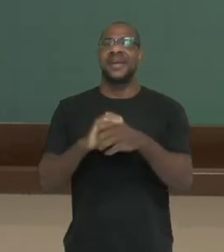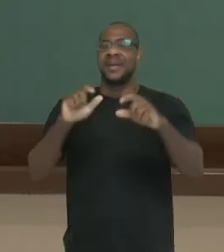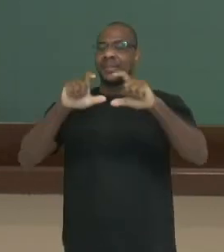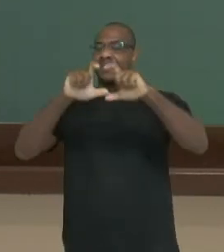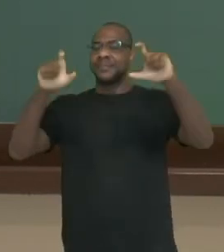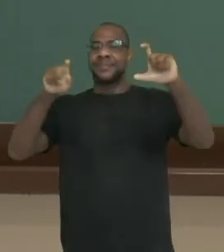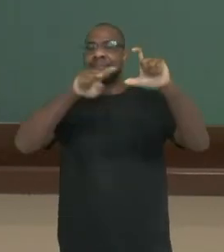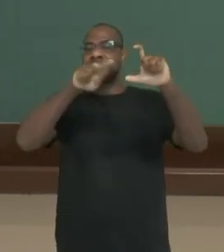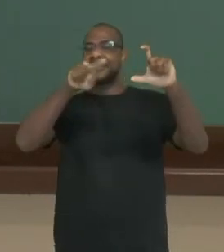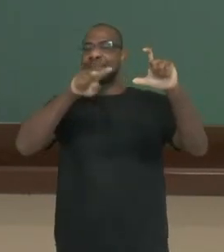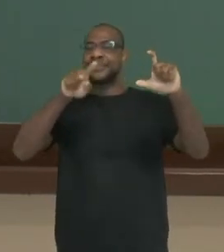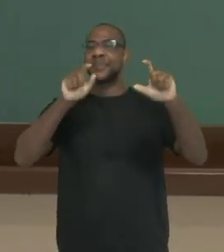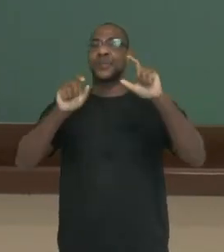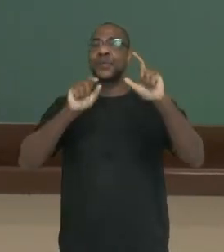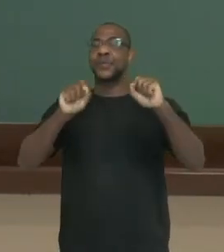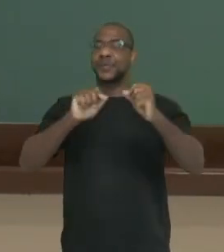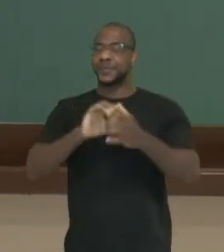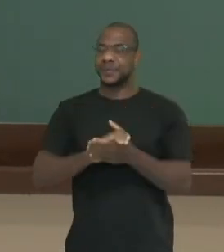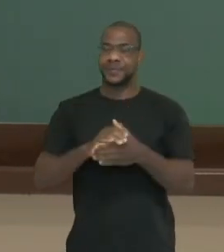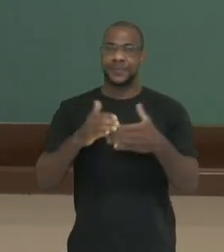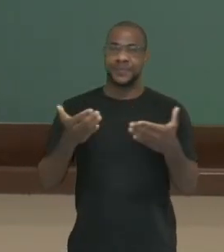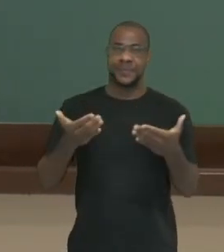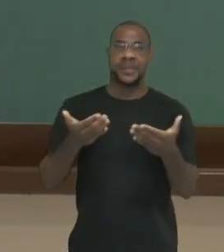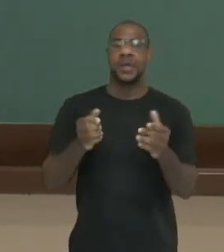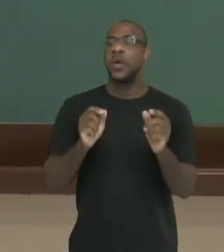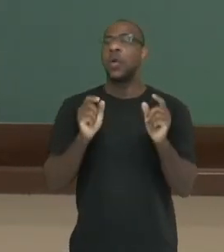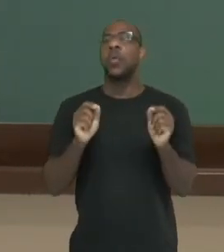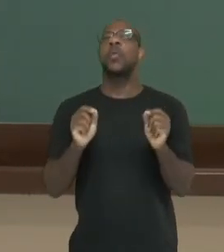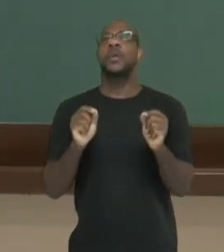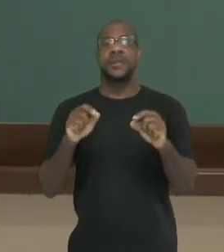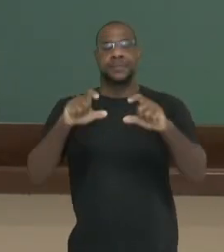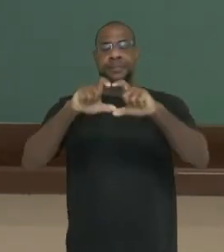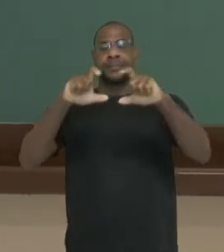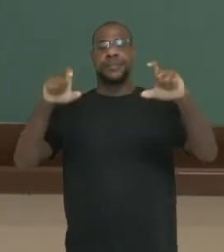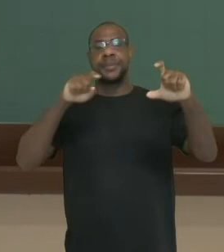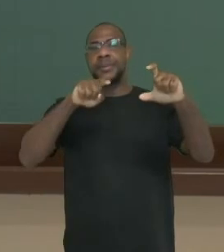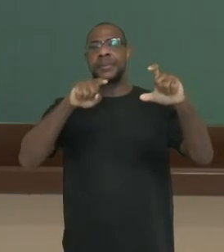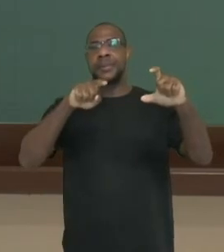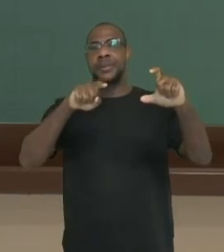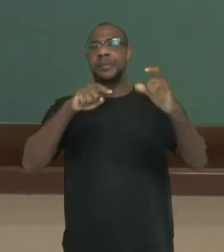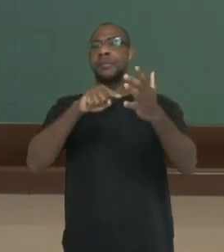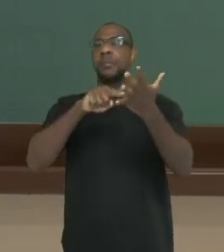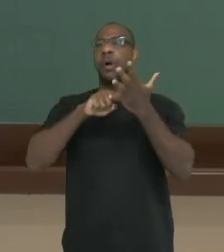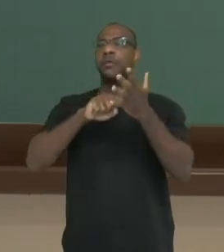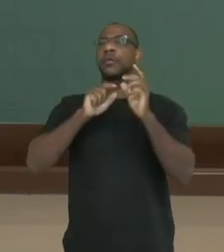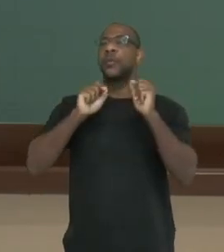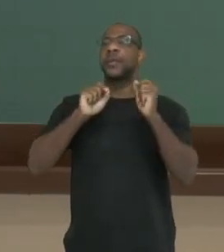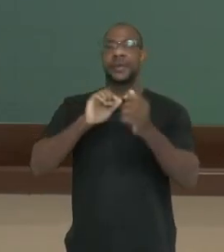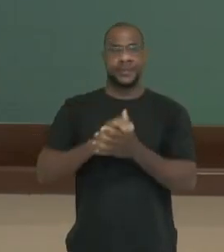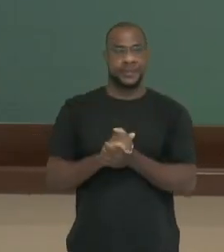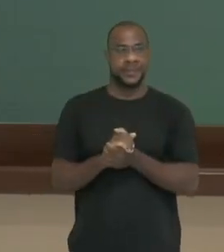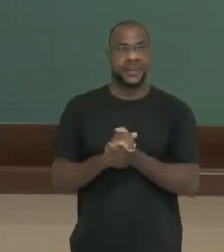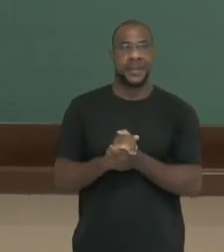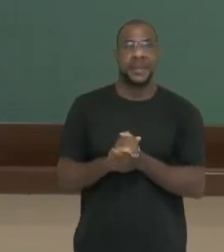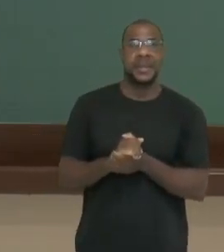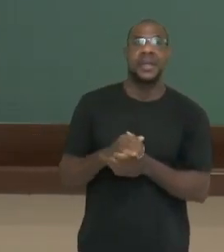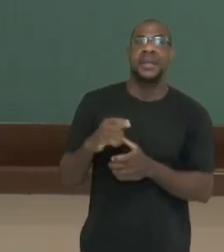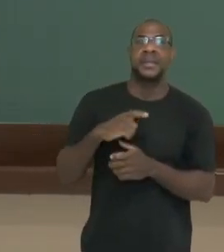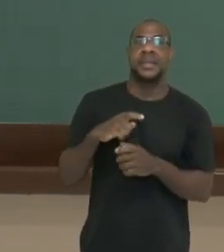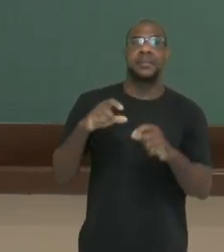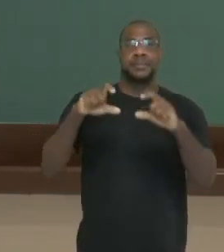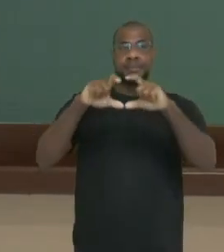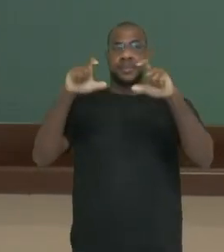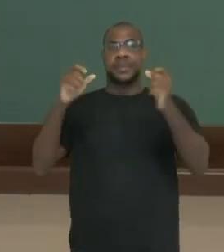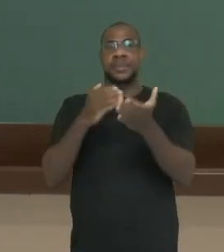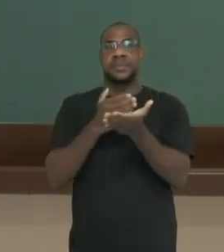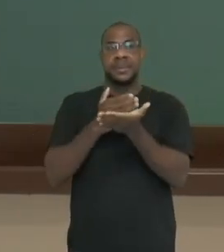Ressaltar, salientar. Então, o que esse fragmento nos revela? Vejam, nós temos um fragmento que